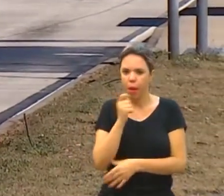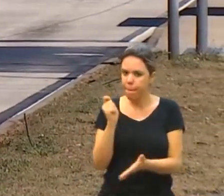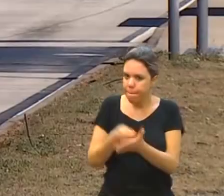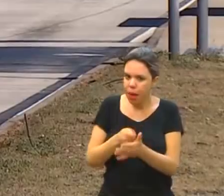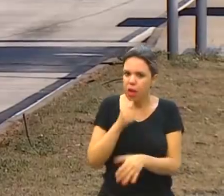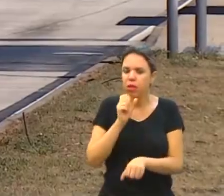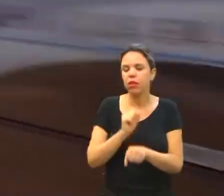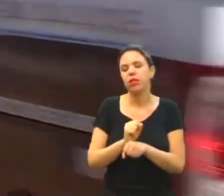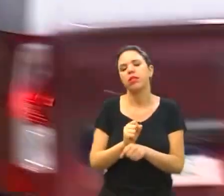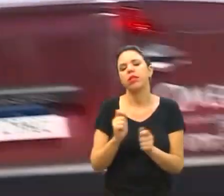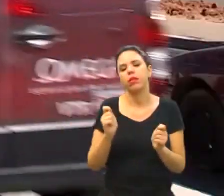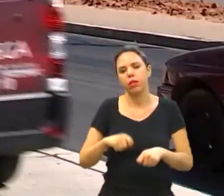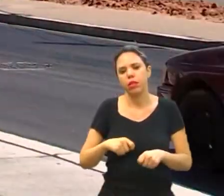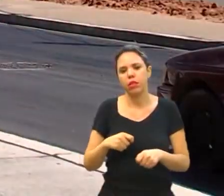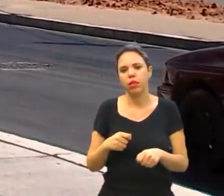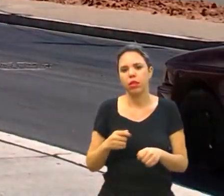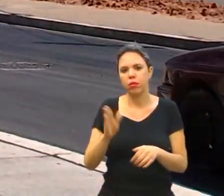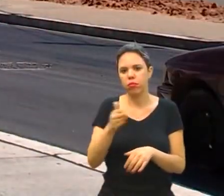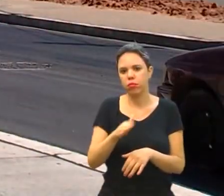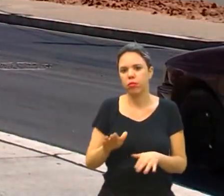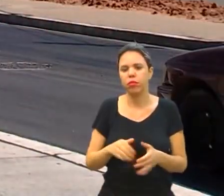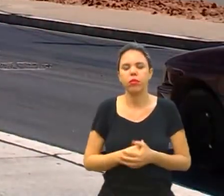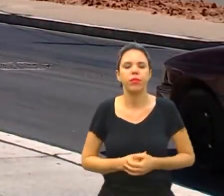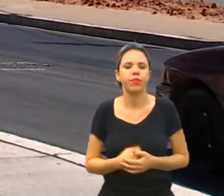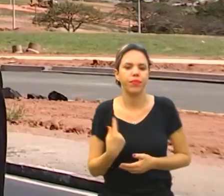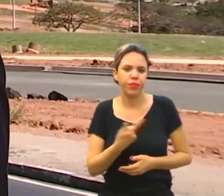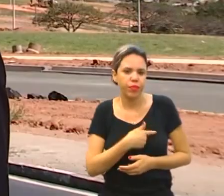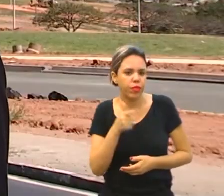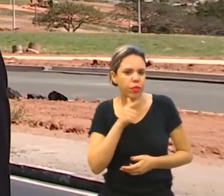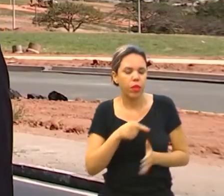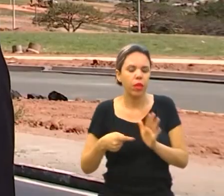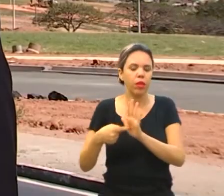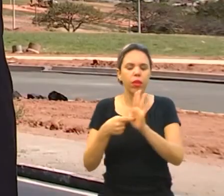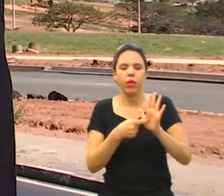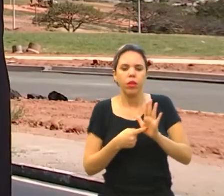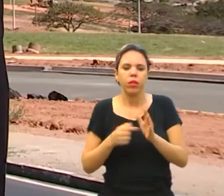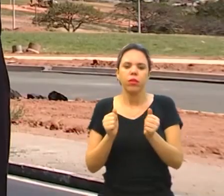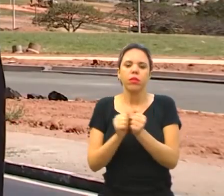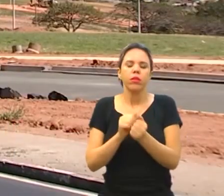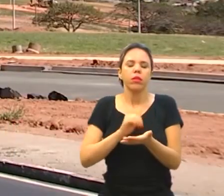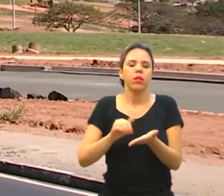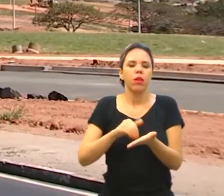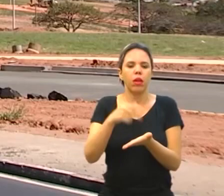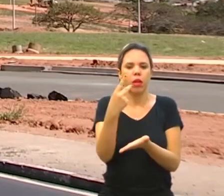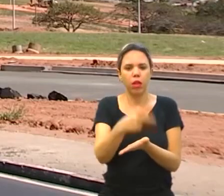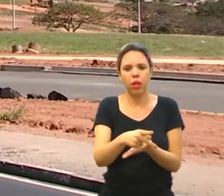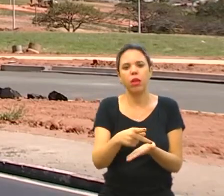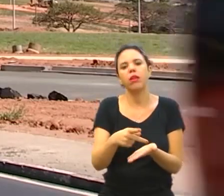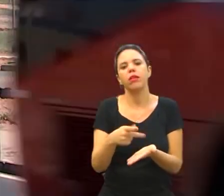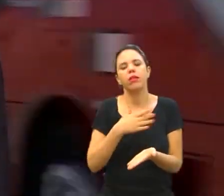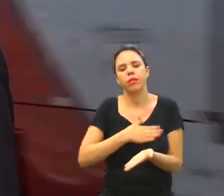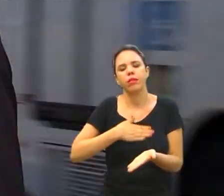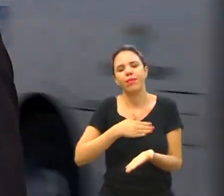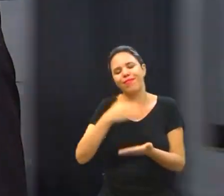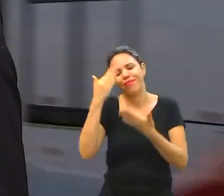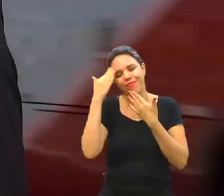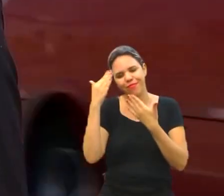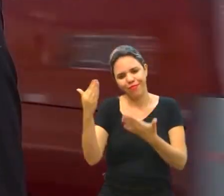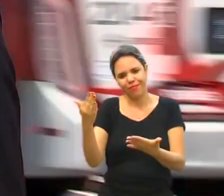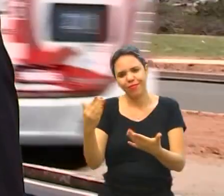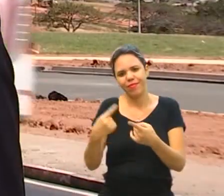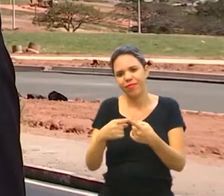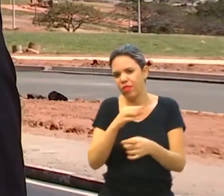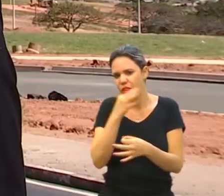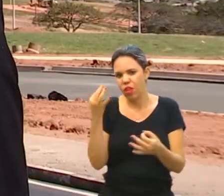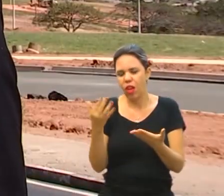114.544 não foram pagas e devem ser desconsideradas. Nós conseguimos mostrar junto ao secretário, que eu gostaria também